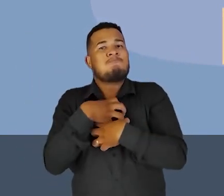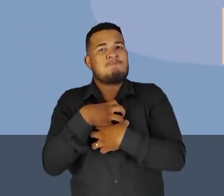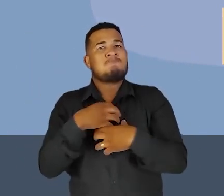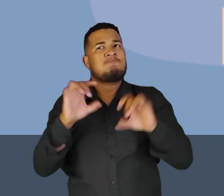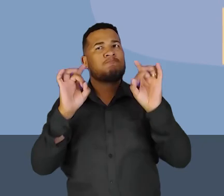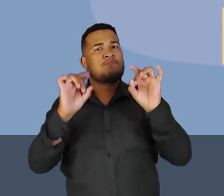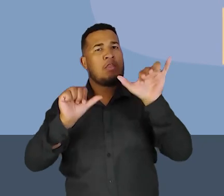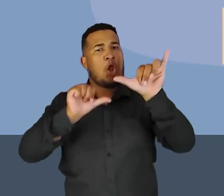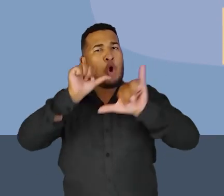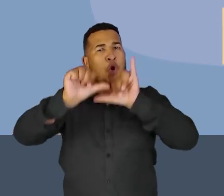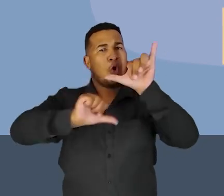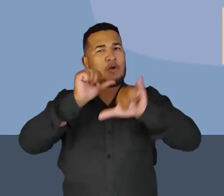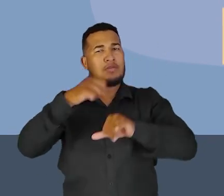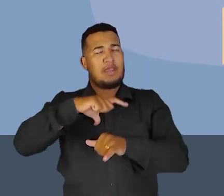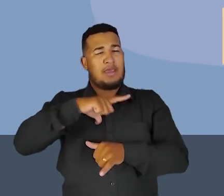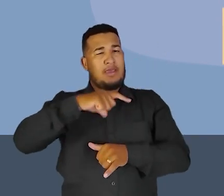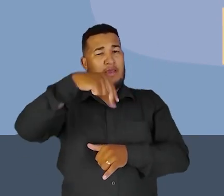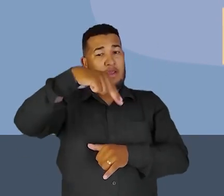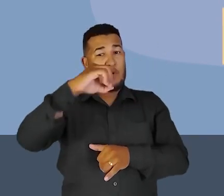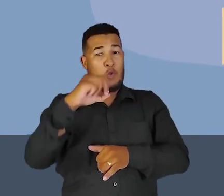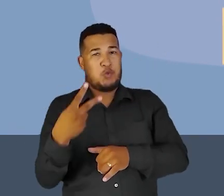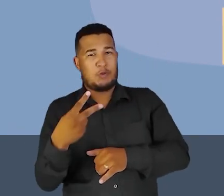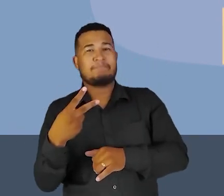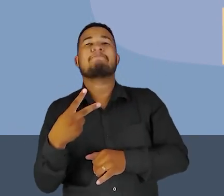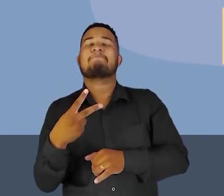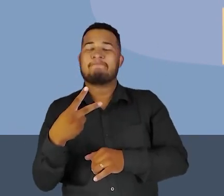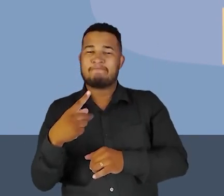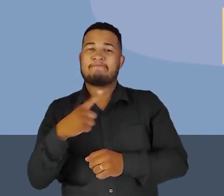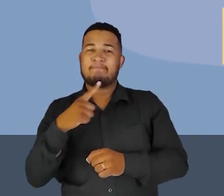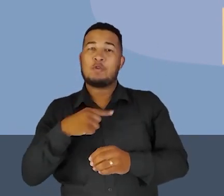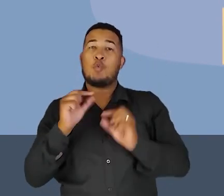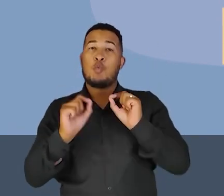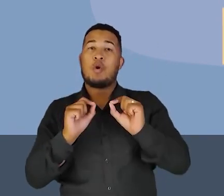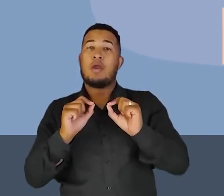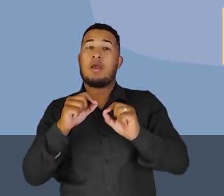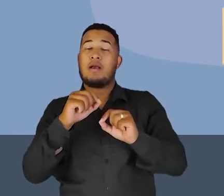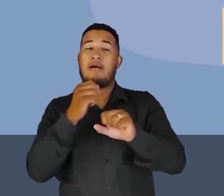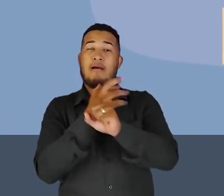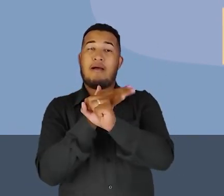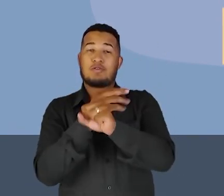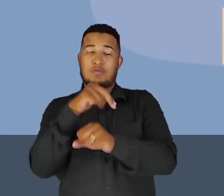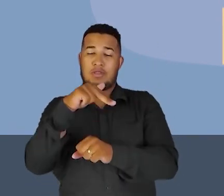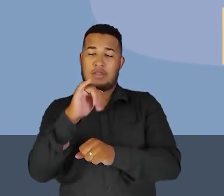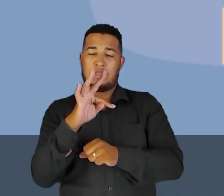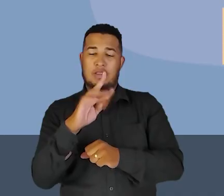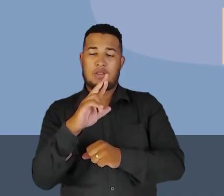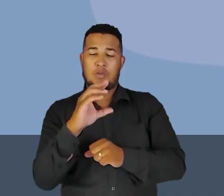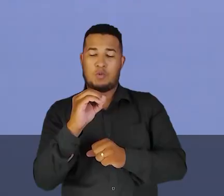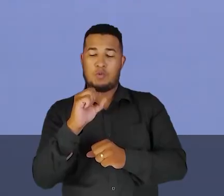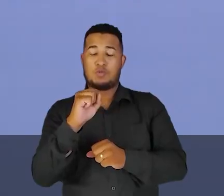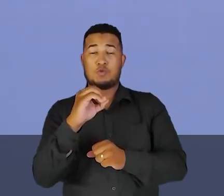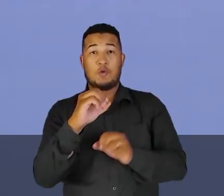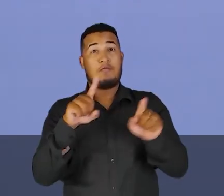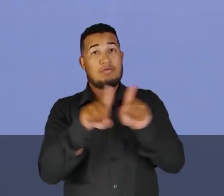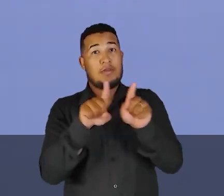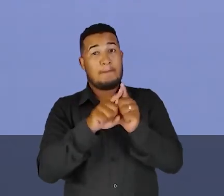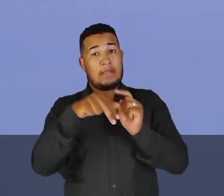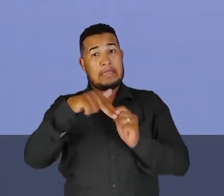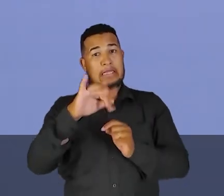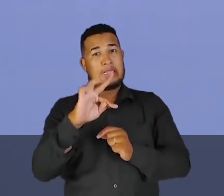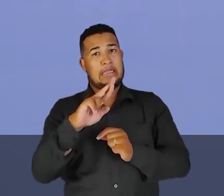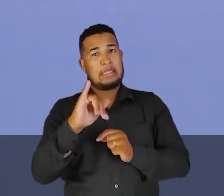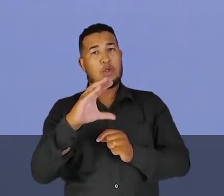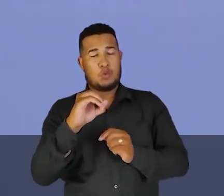com oxigênio e formar NO2, e a gente vai ter, então, a produção do ácido nitroso e do ácido nítrico. Bom,